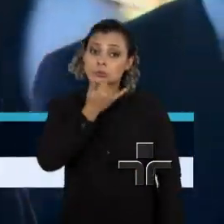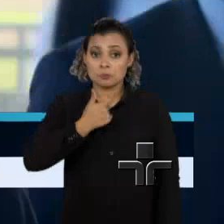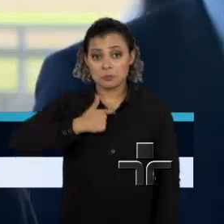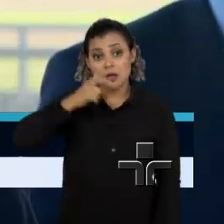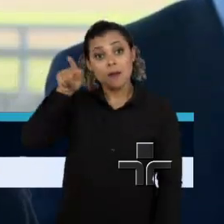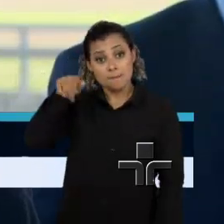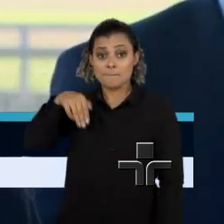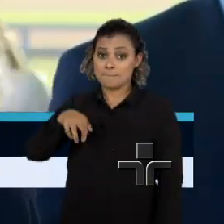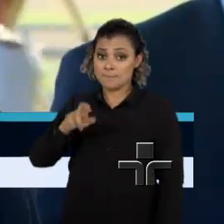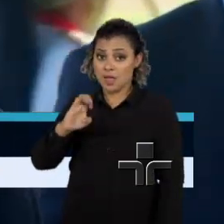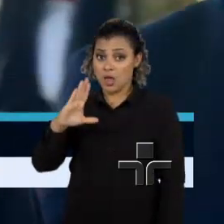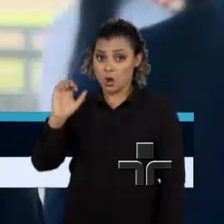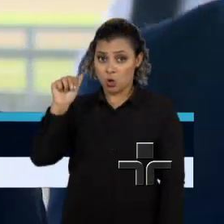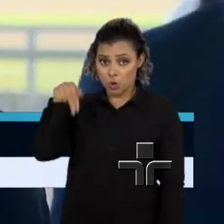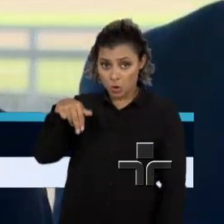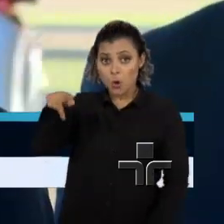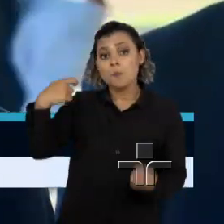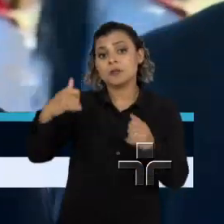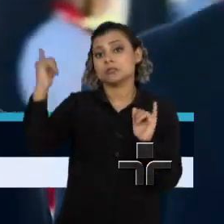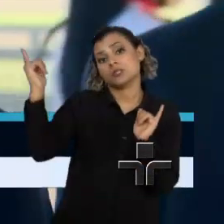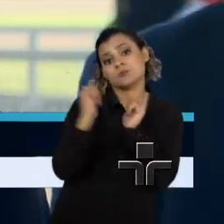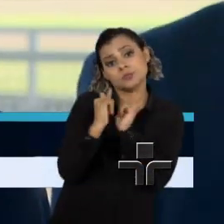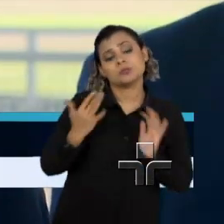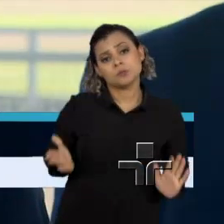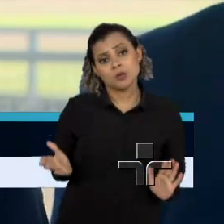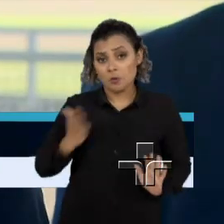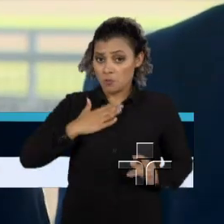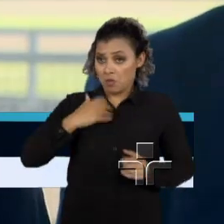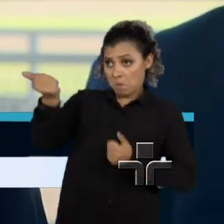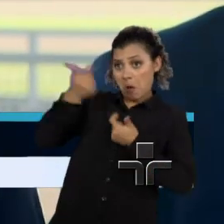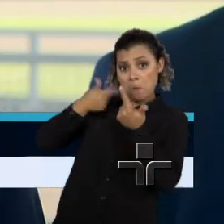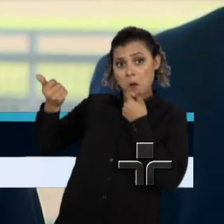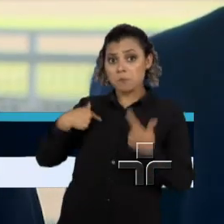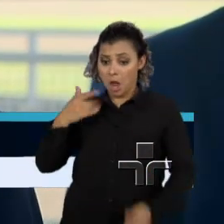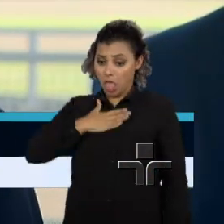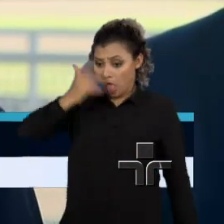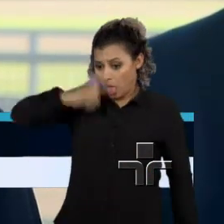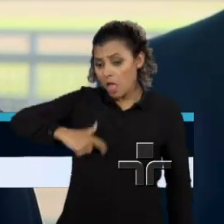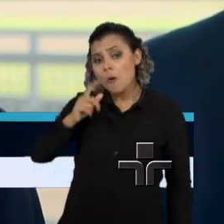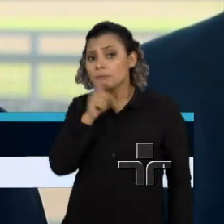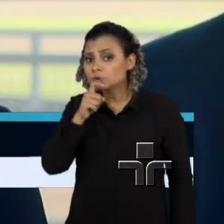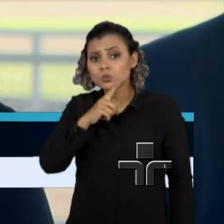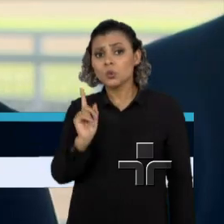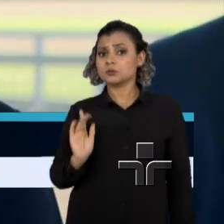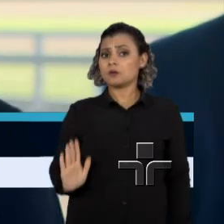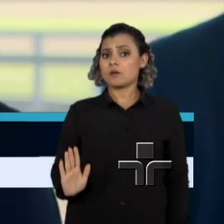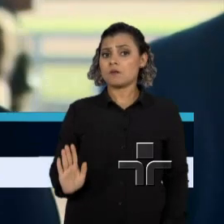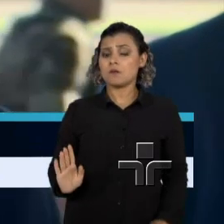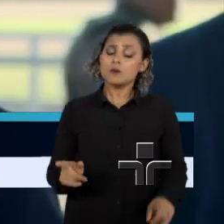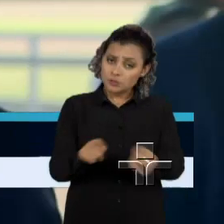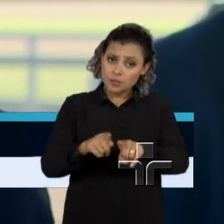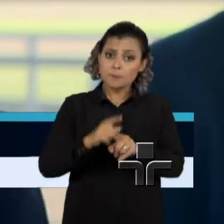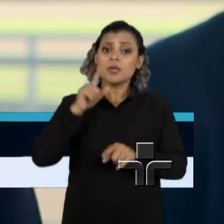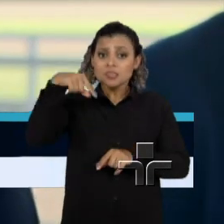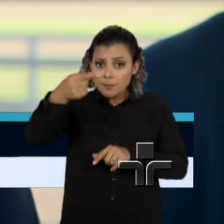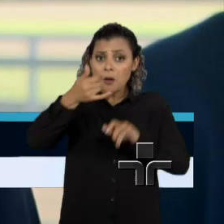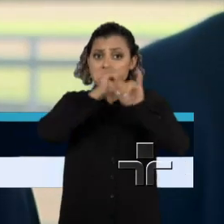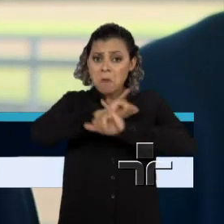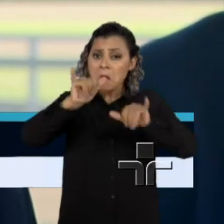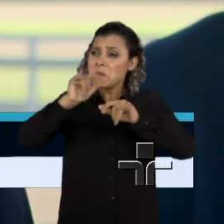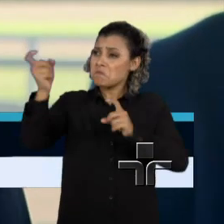Macron deve retirar os insultos que ele fez da minha pessoa. Primeiro me chamou de mentiroso. E depois, as informações que eu